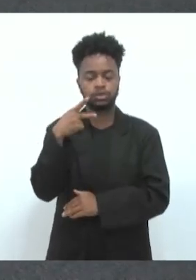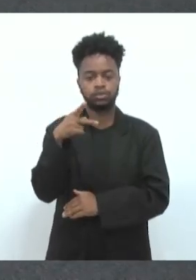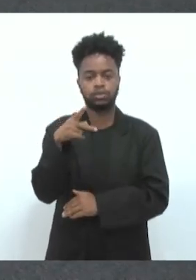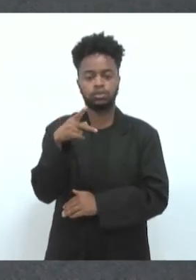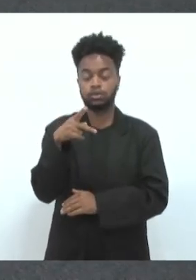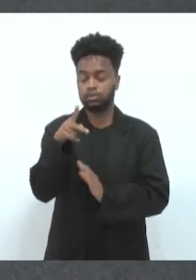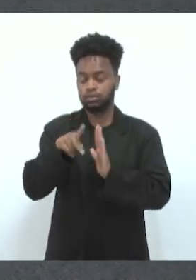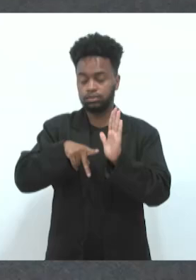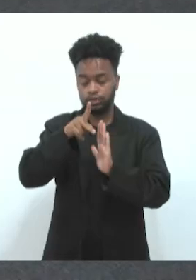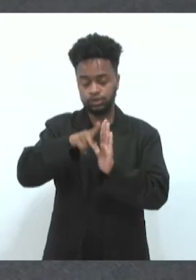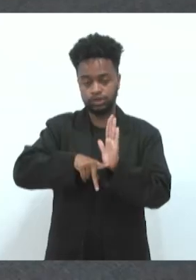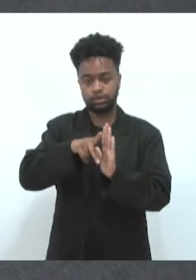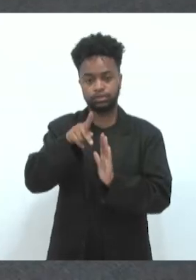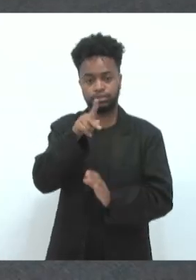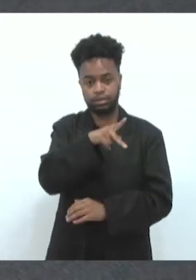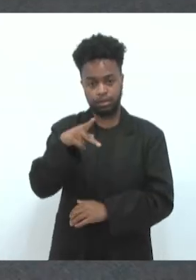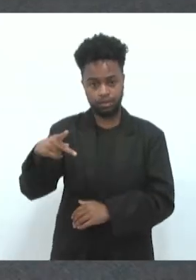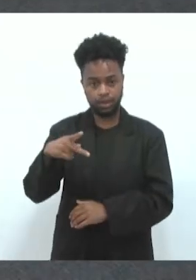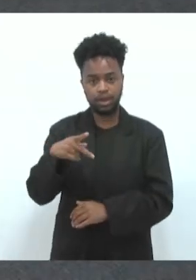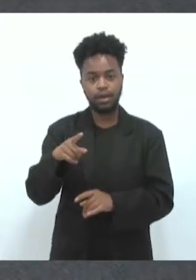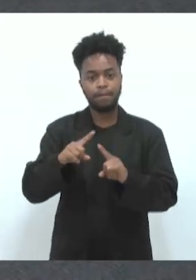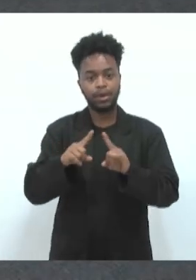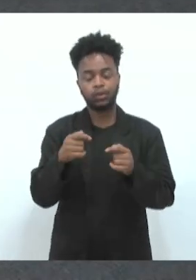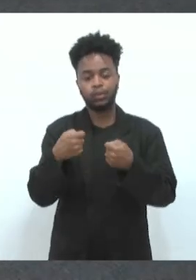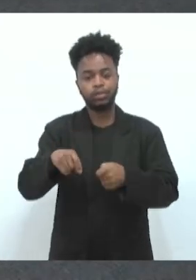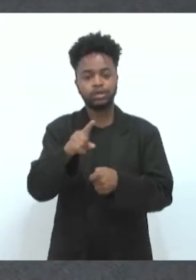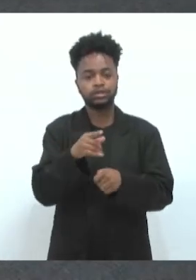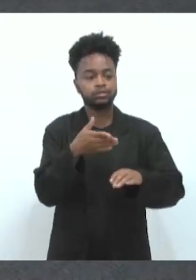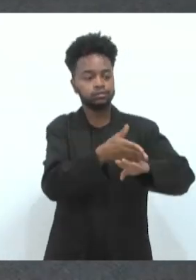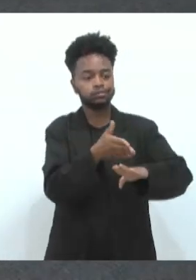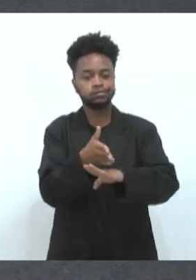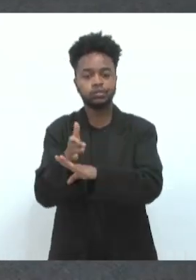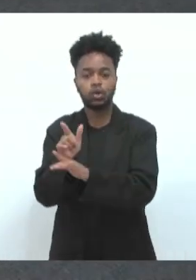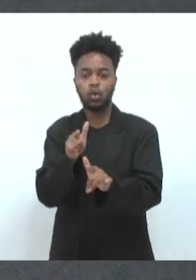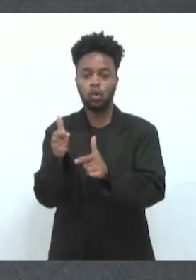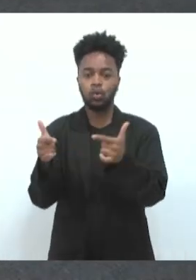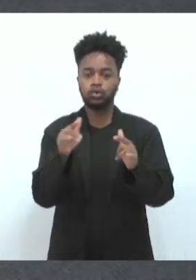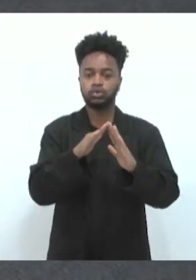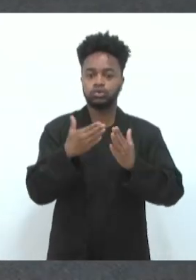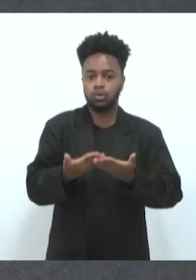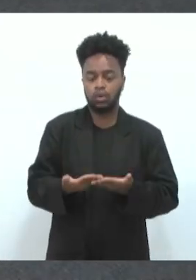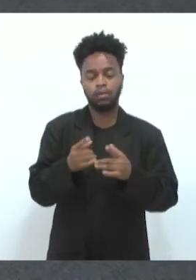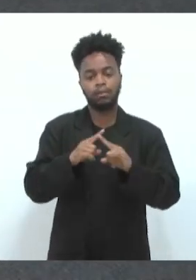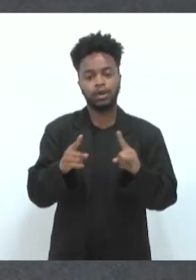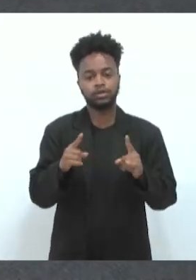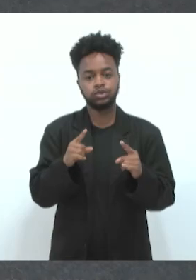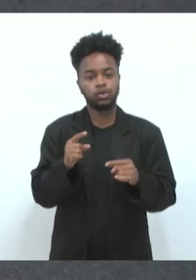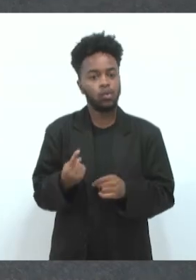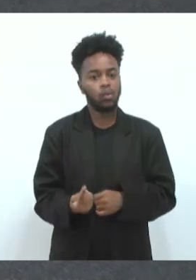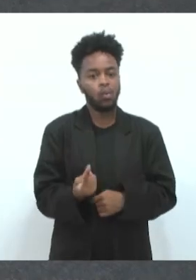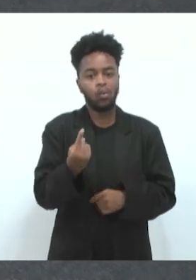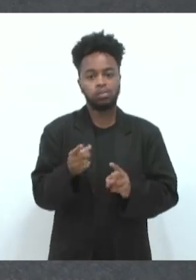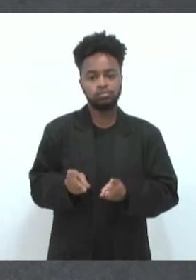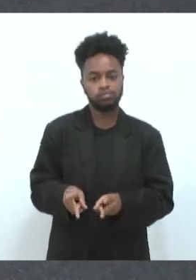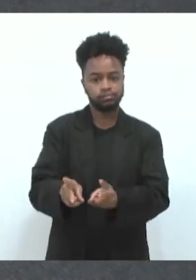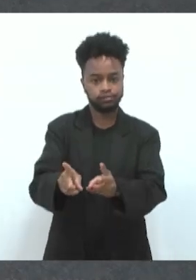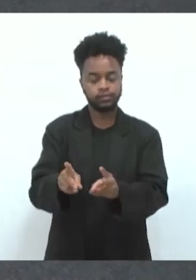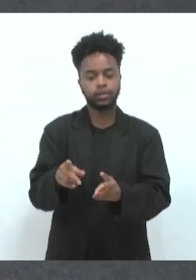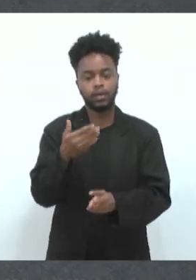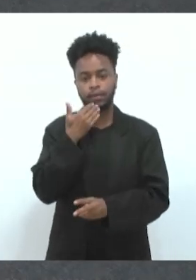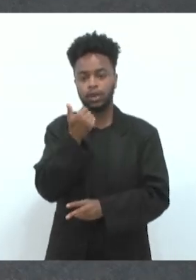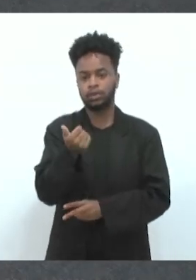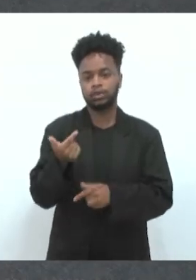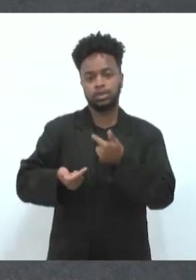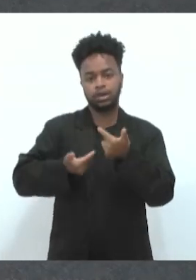que rodar de uma escola para outra, atendendo, evidentemente, às necessidades dessa rede. Isso é uma melhoria na condição de trabalho